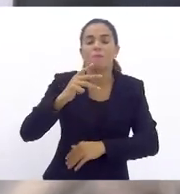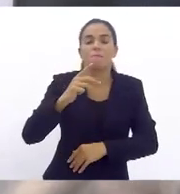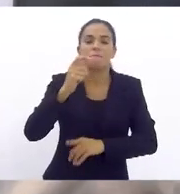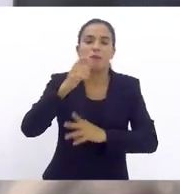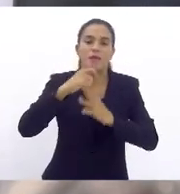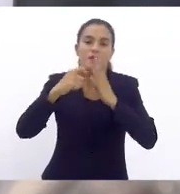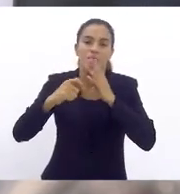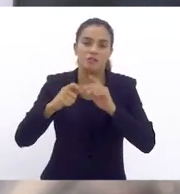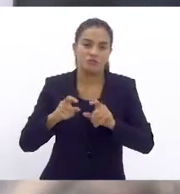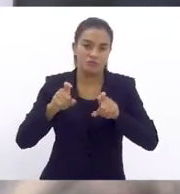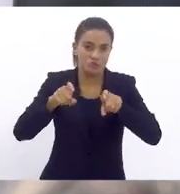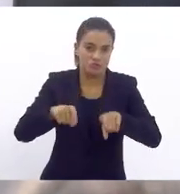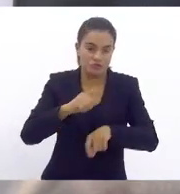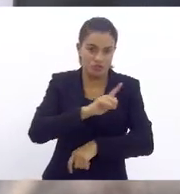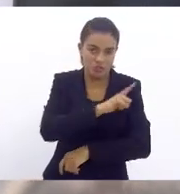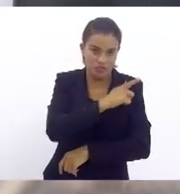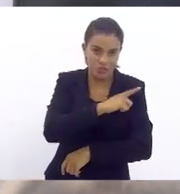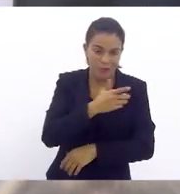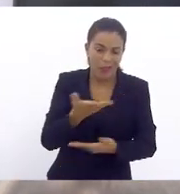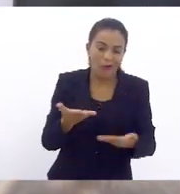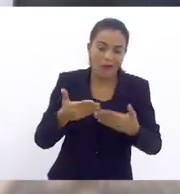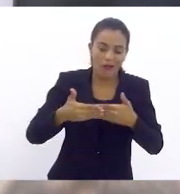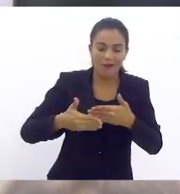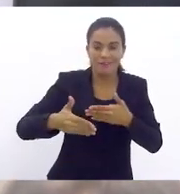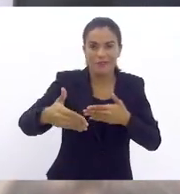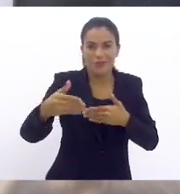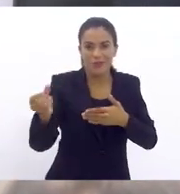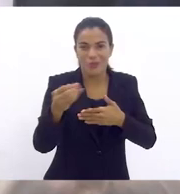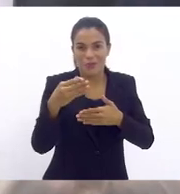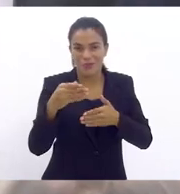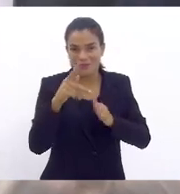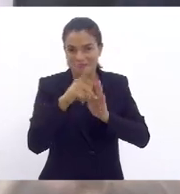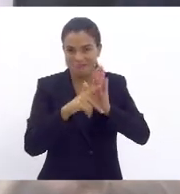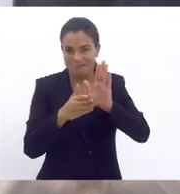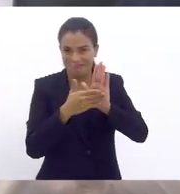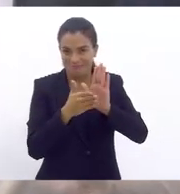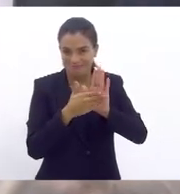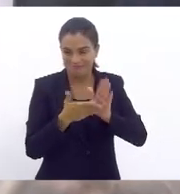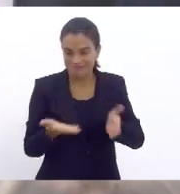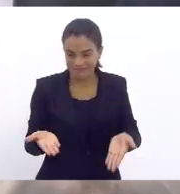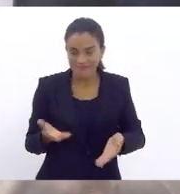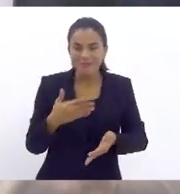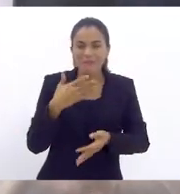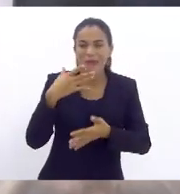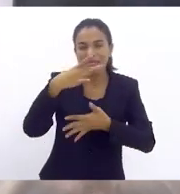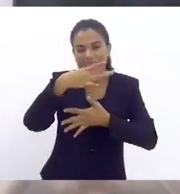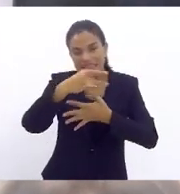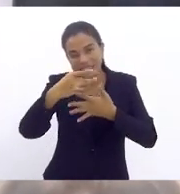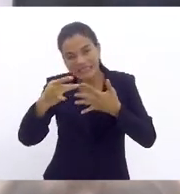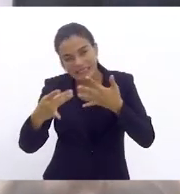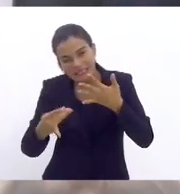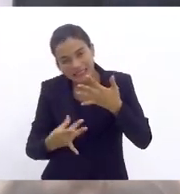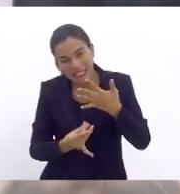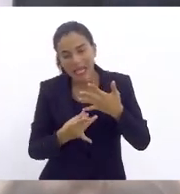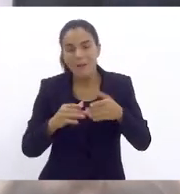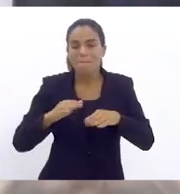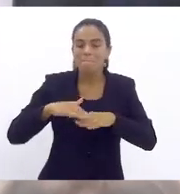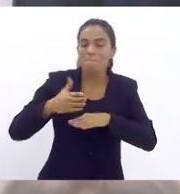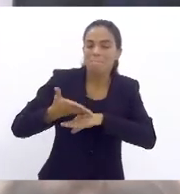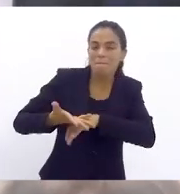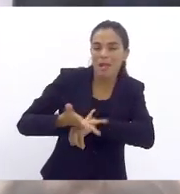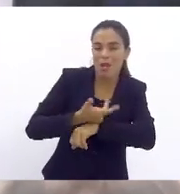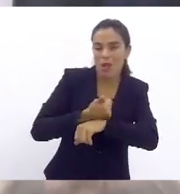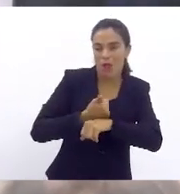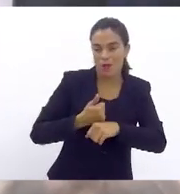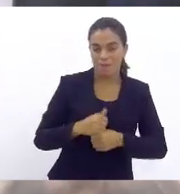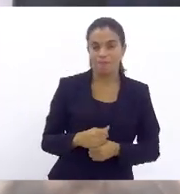o seu novo projeto para frente com outro olhar mais complexo mais detalhado mais rebuscado mais